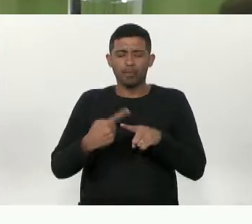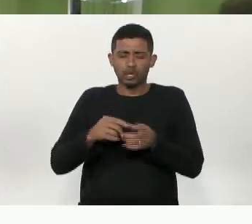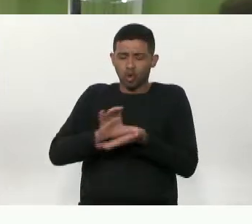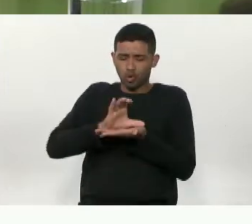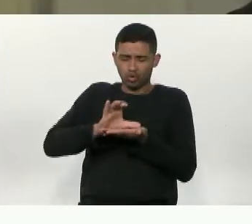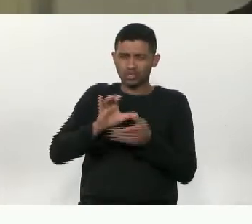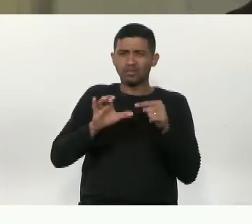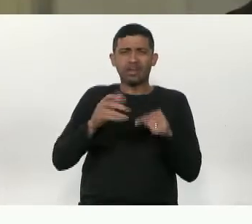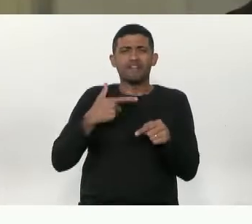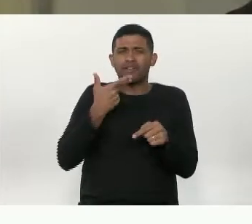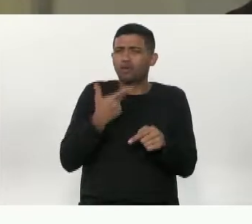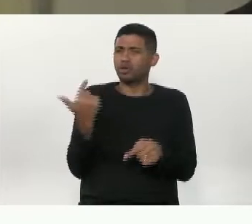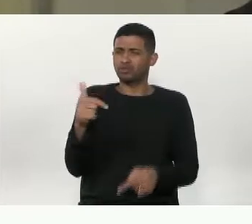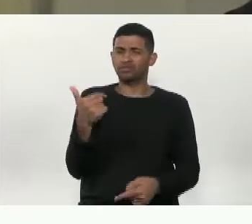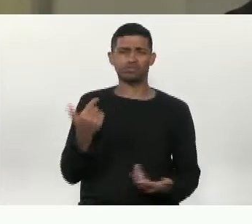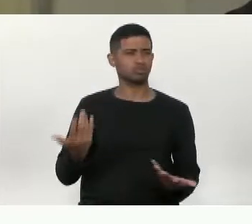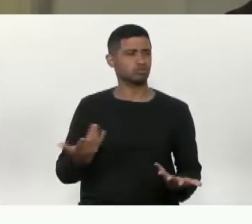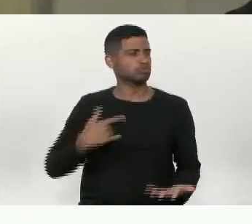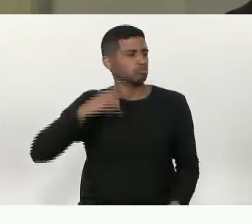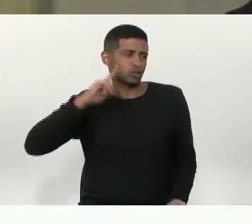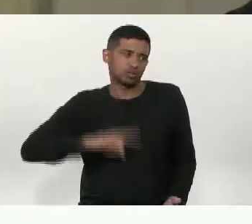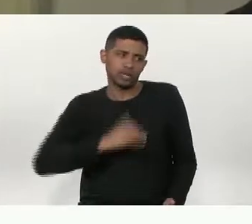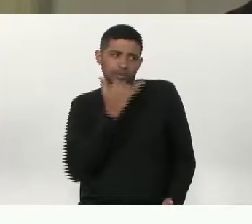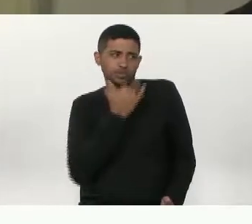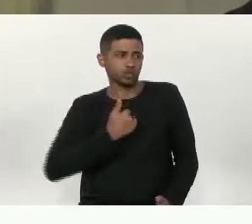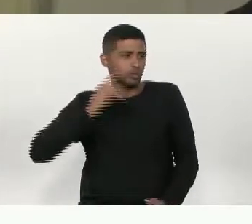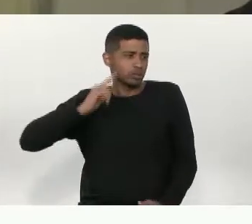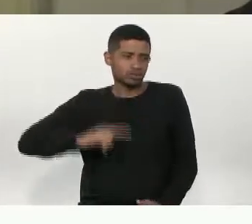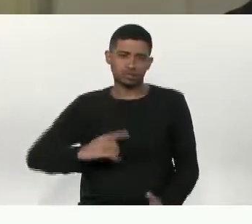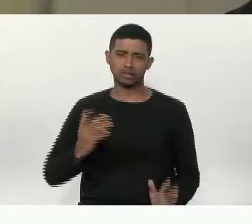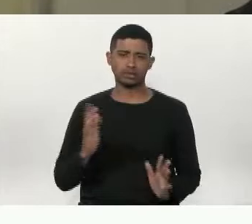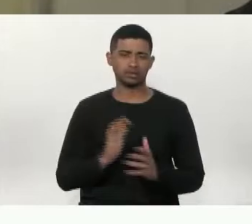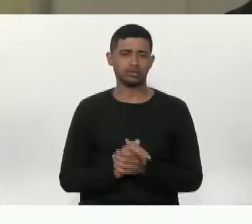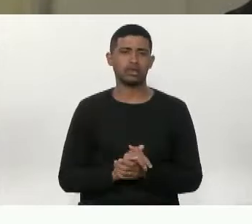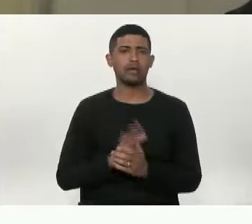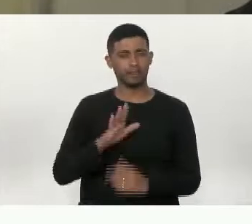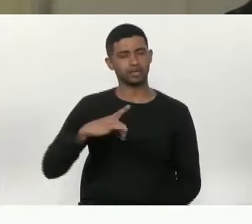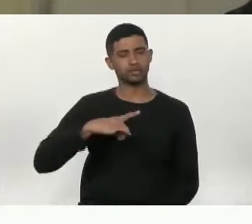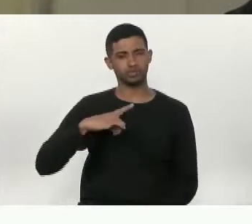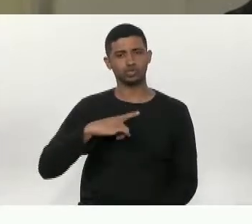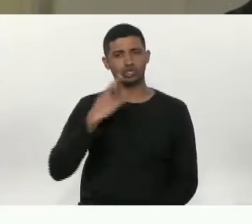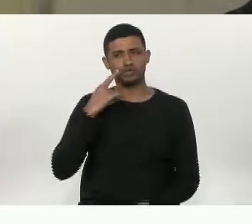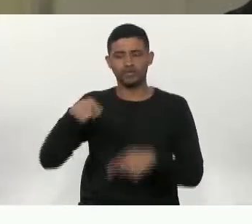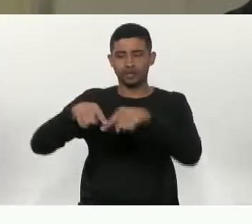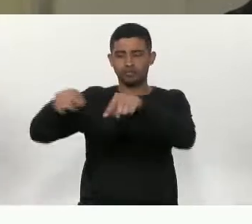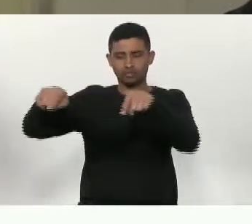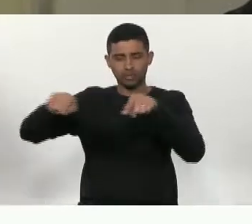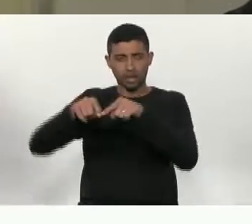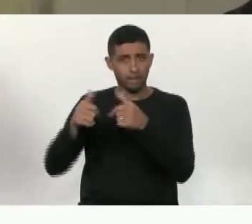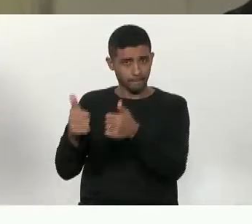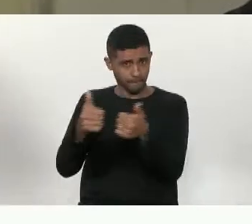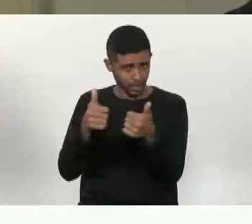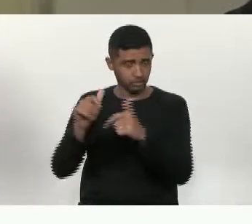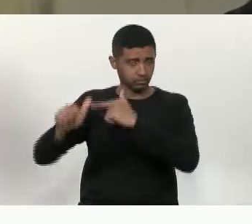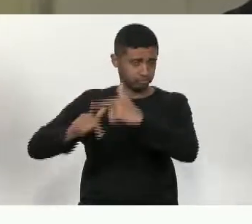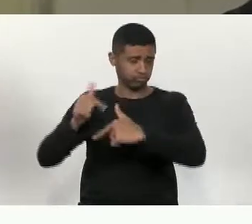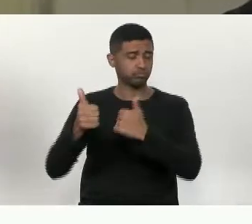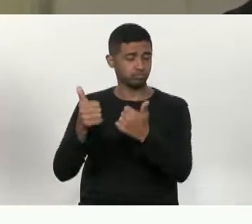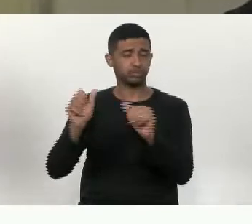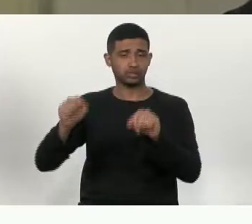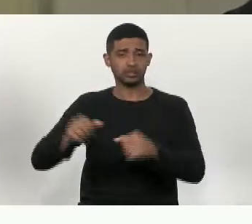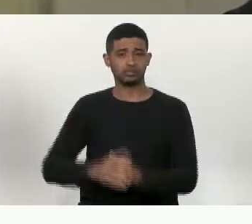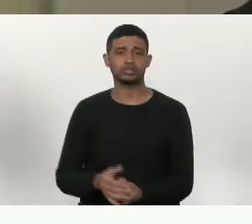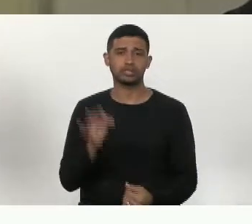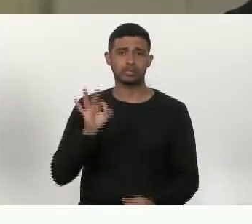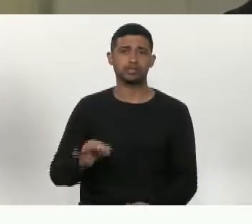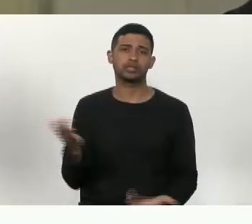que não estaria? Não sei, também não, desculpa, mas eu não sei dizer, mas que tinha uma central, uma autoclave funcionando, tinha, com certeza.